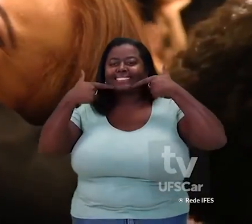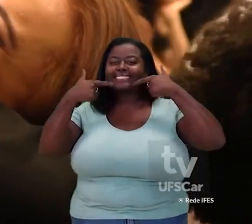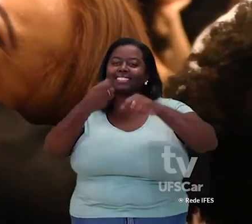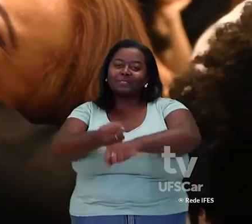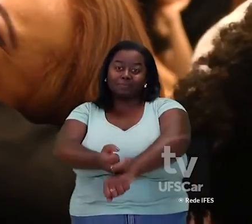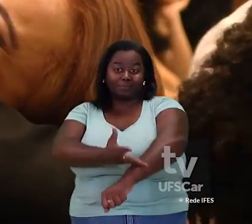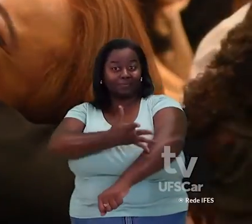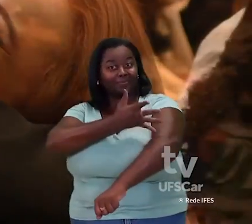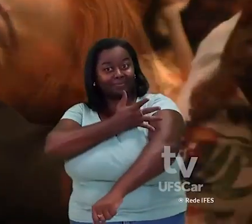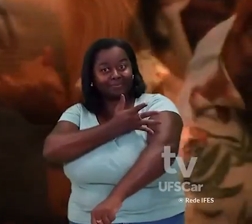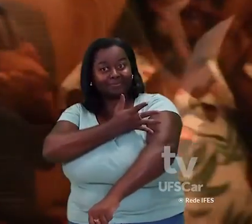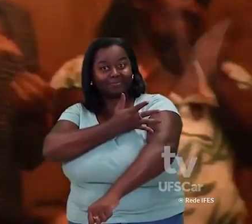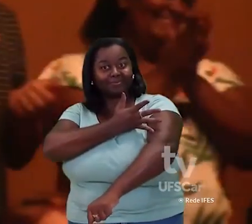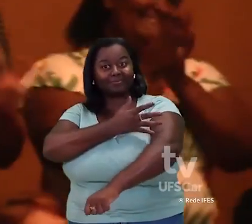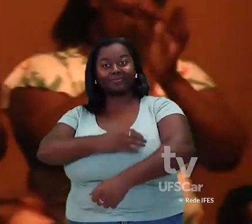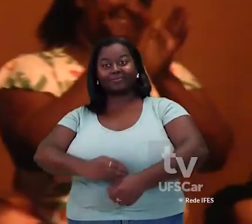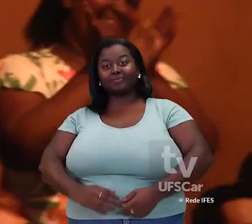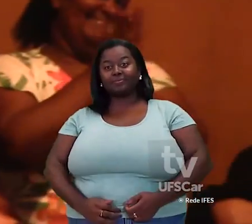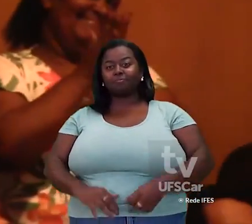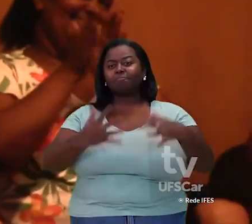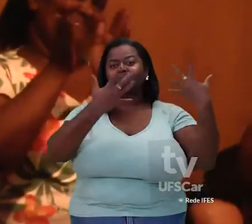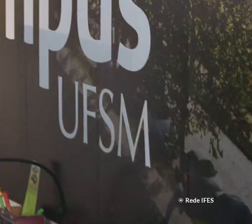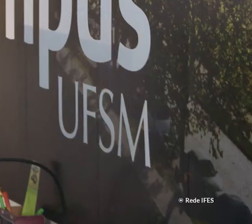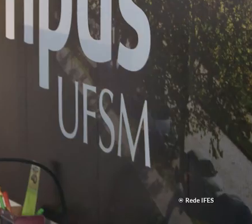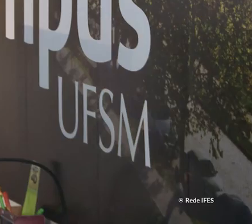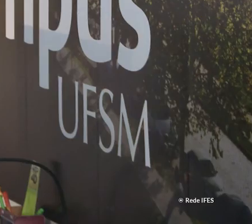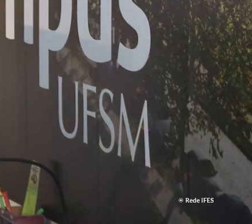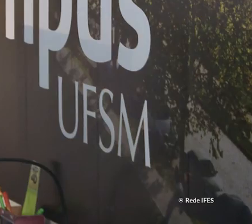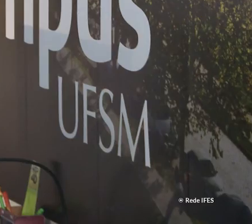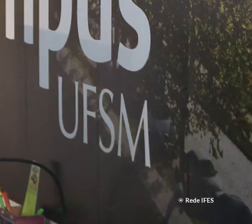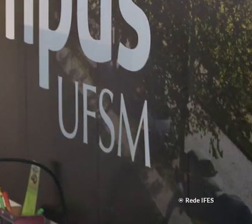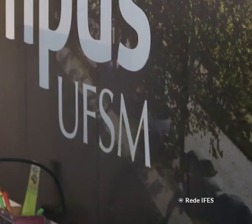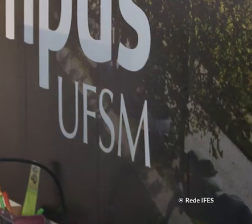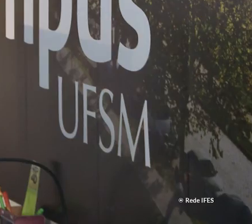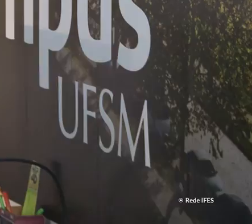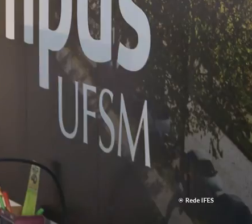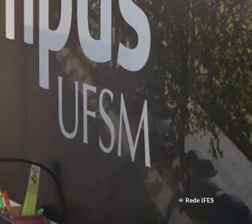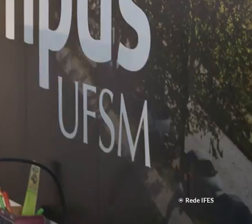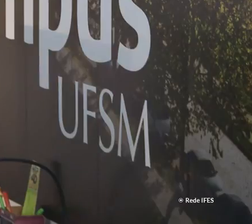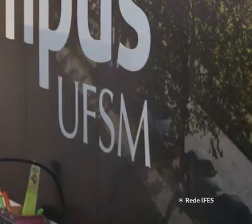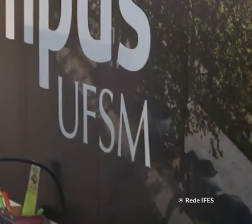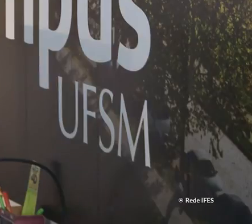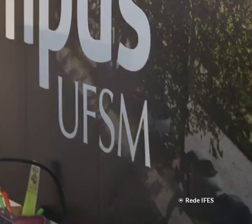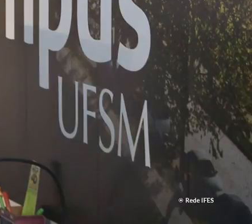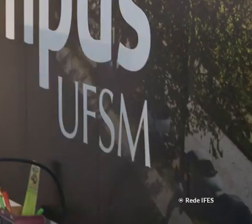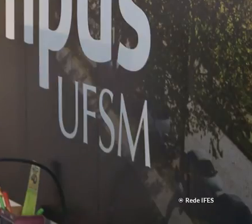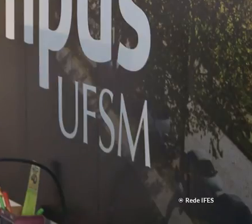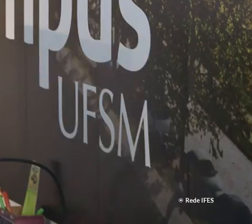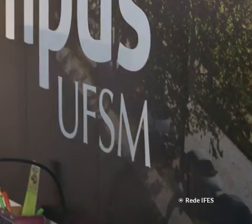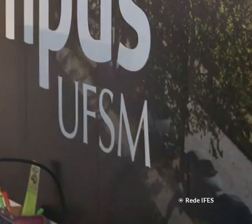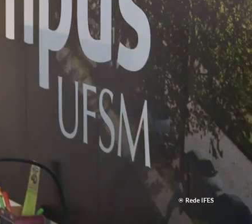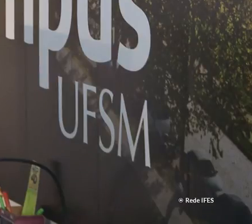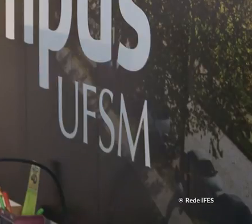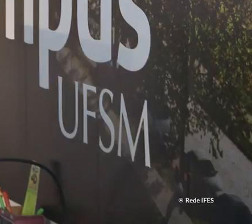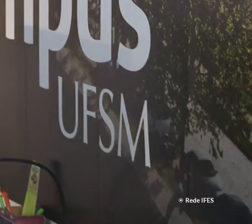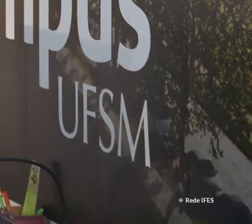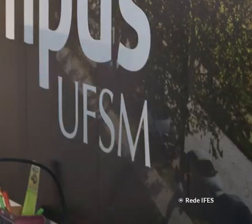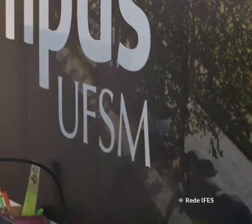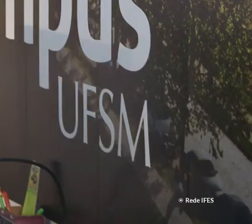a Colar Grau. Tudo isso e muito mais no Redifes desta quinta, às 9 da noite, pelo canal 15 da NET.